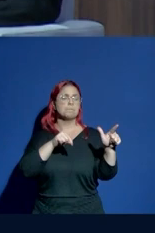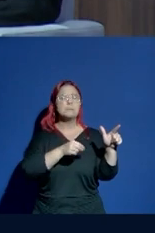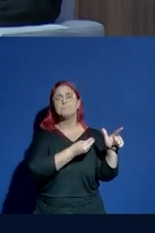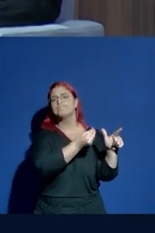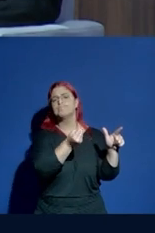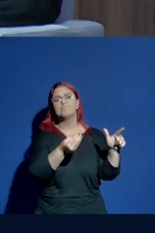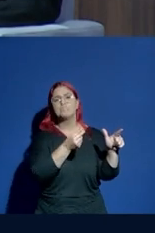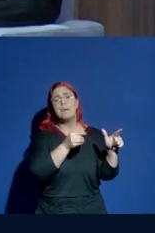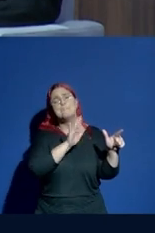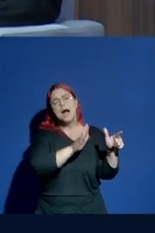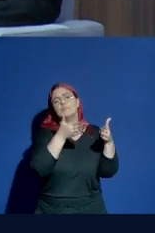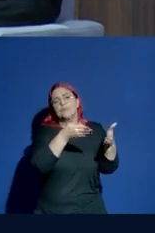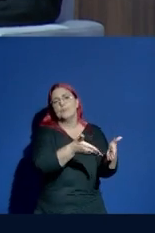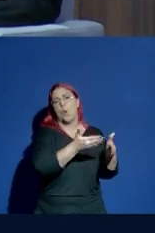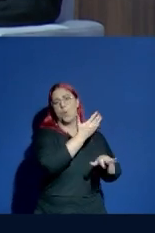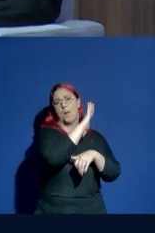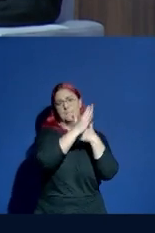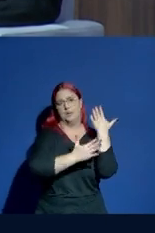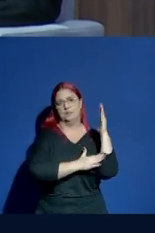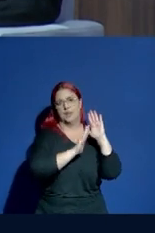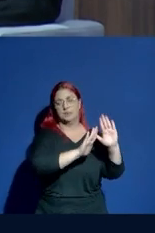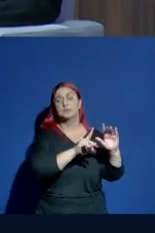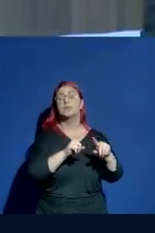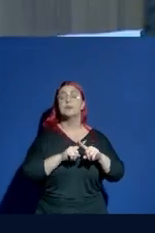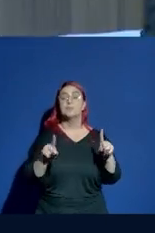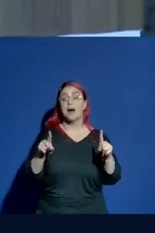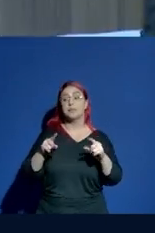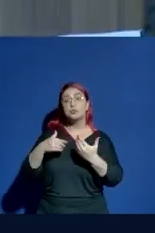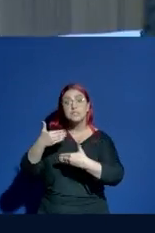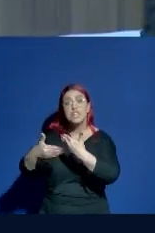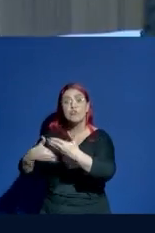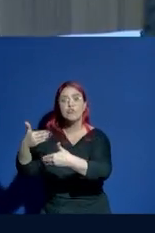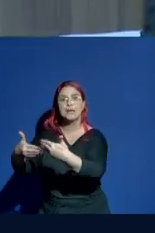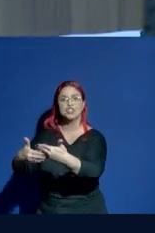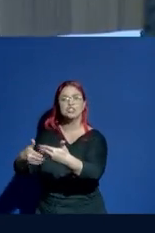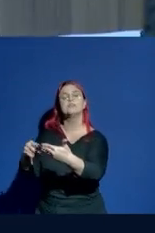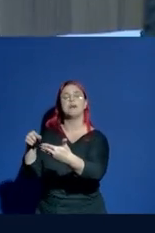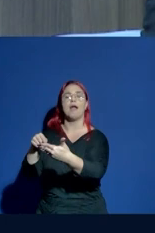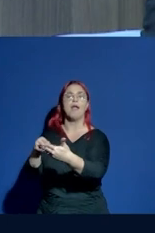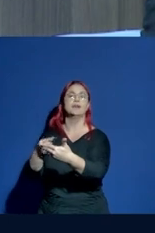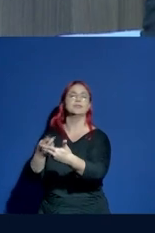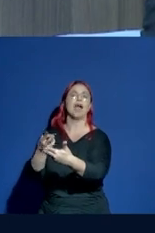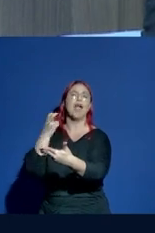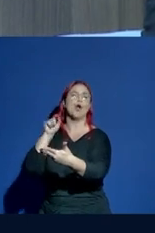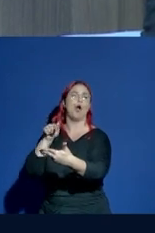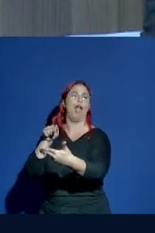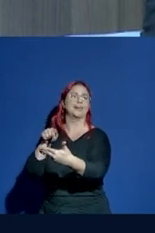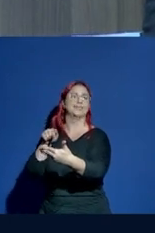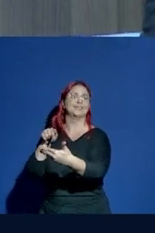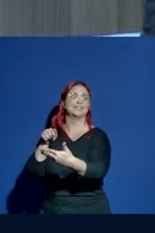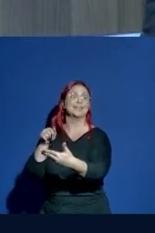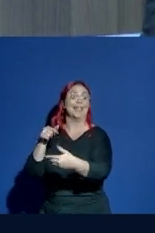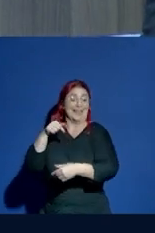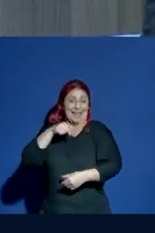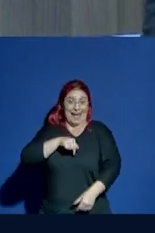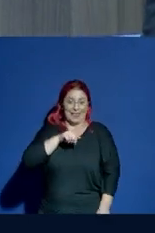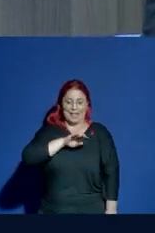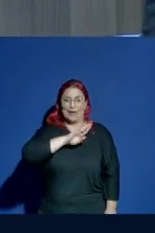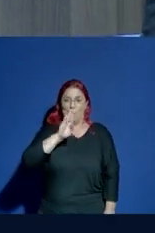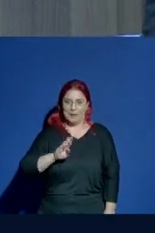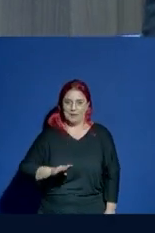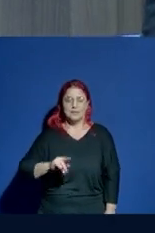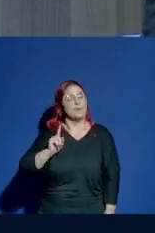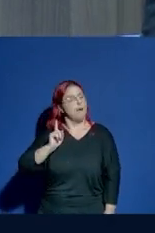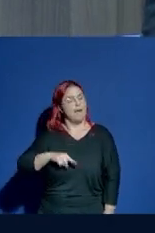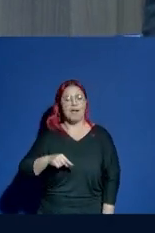ambientalistas Mas mesmo nos desenvolvimentos todos reconhecem que o nosso Horizonte é